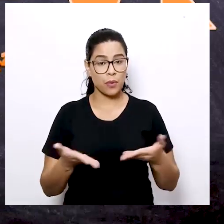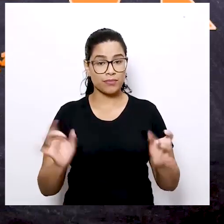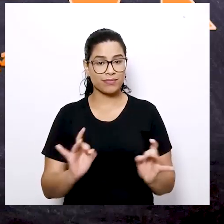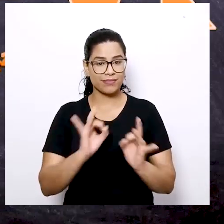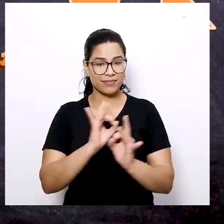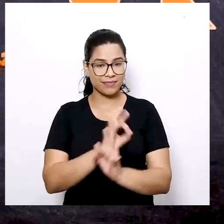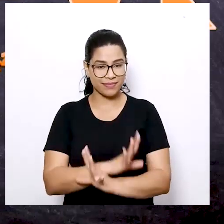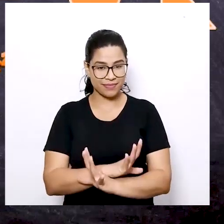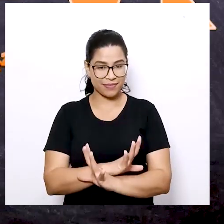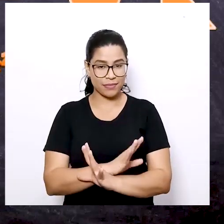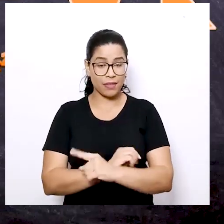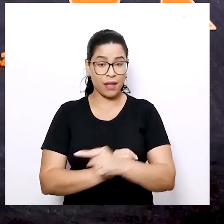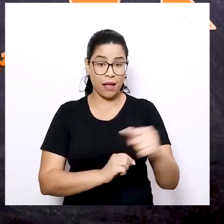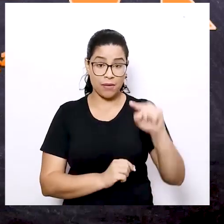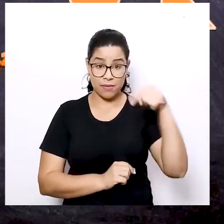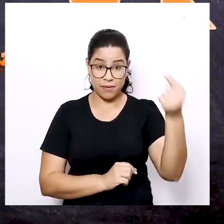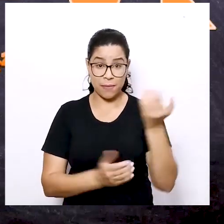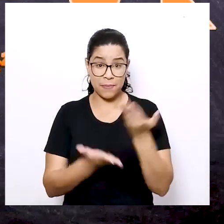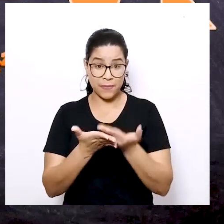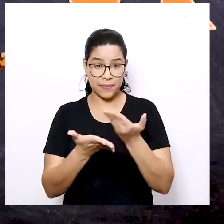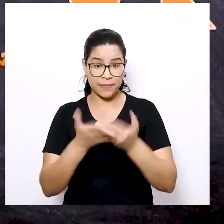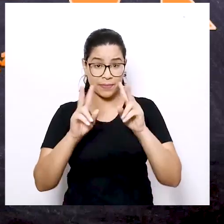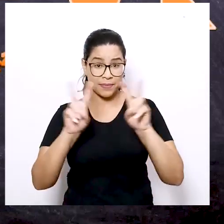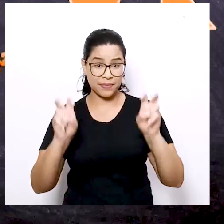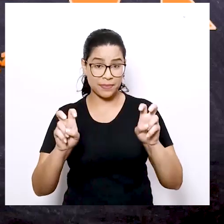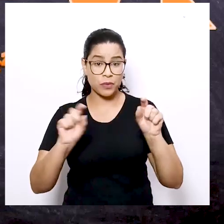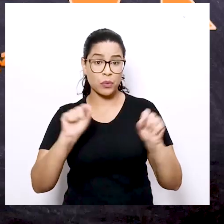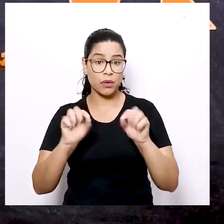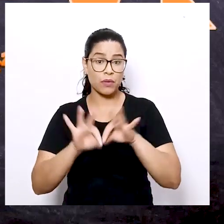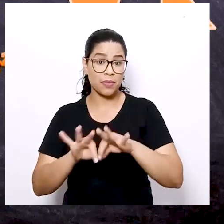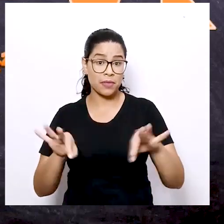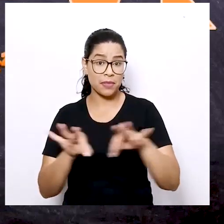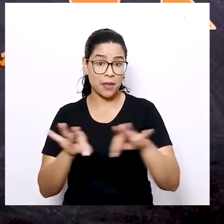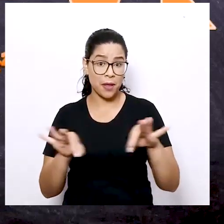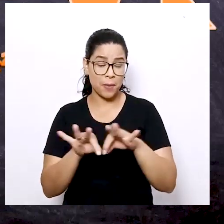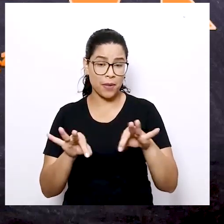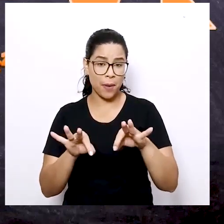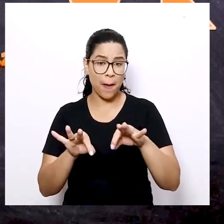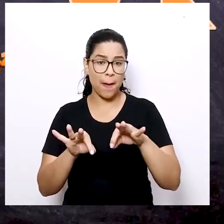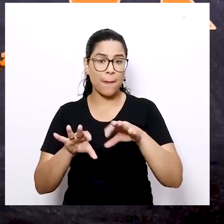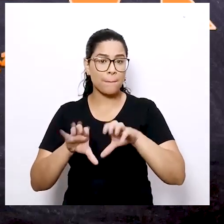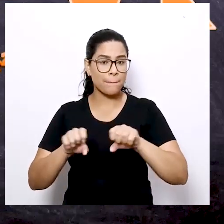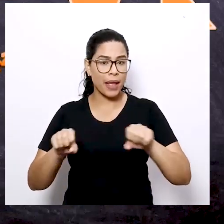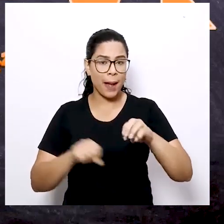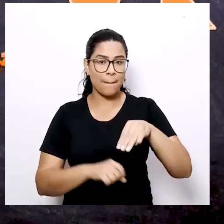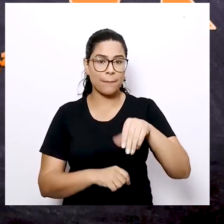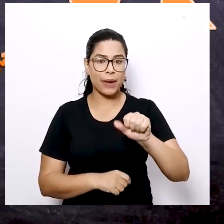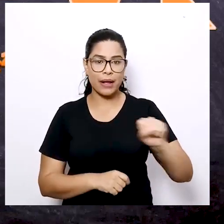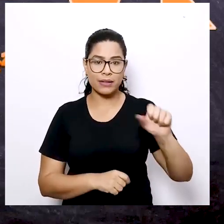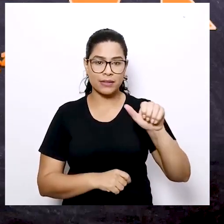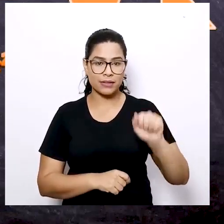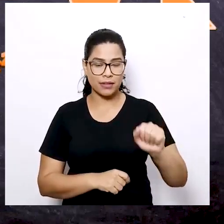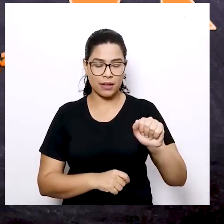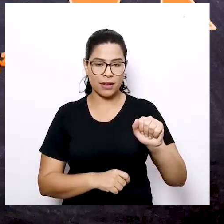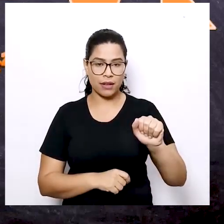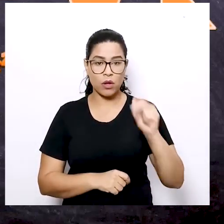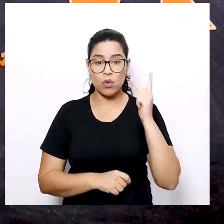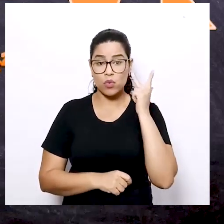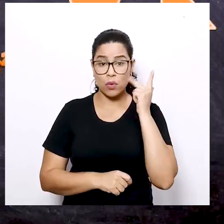Por hoje era só. Na próxima aula falaremos sobre as medidas de massa, aquilo que a